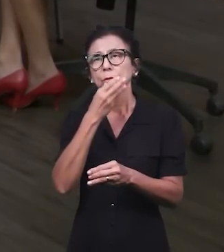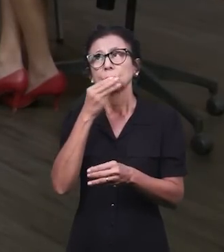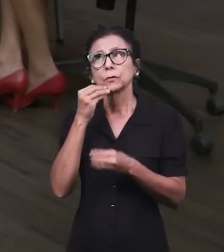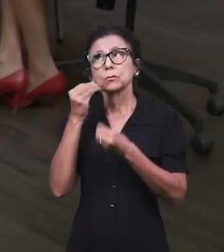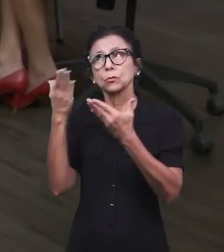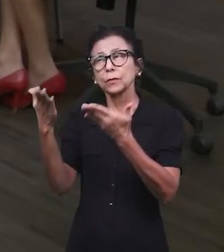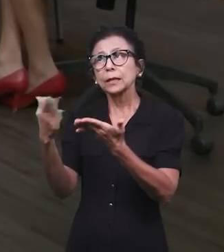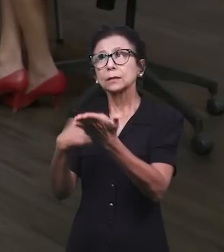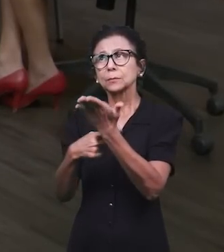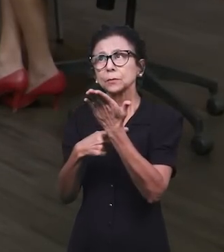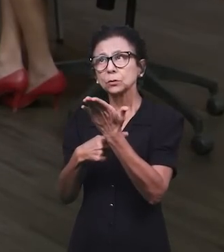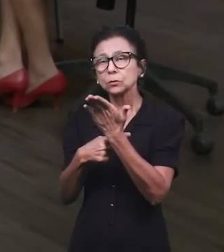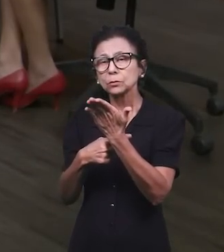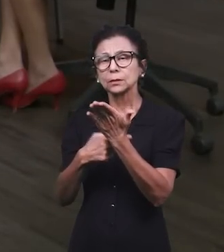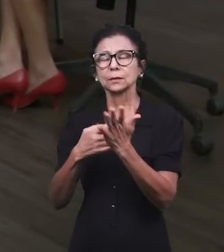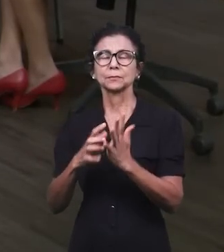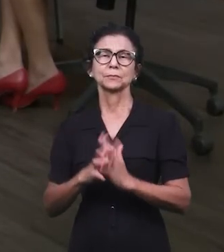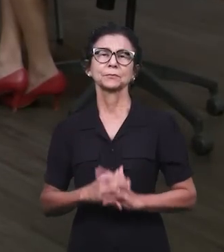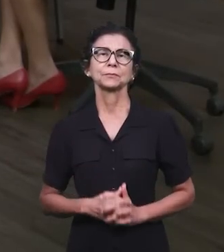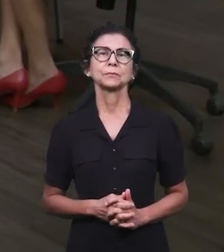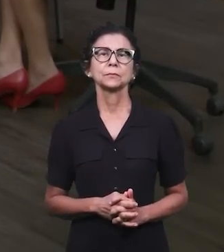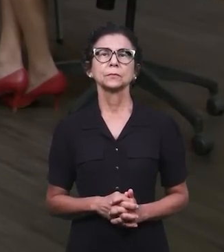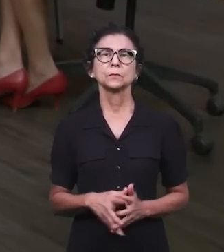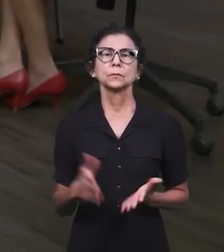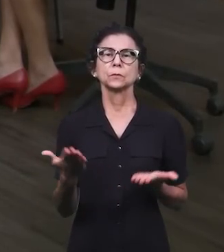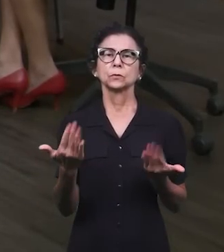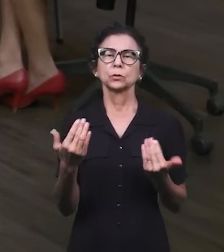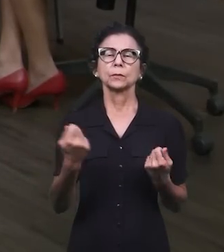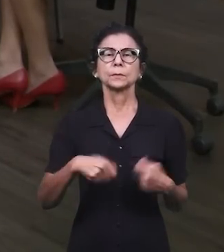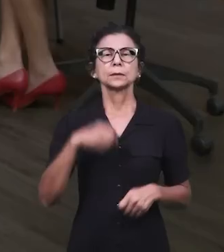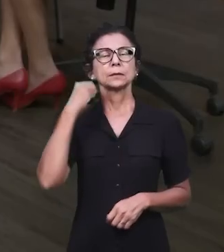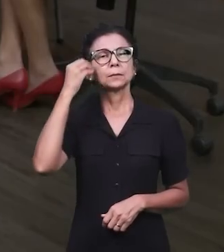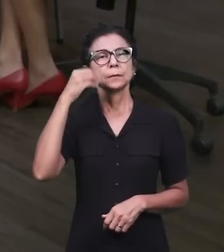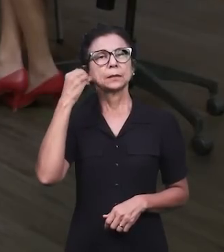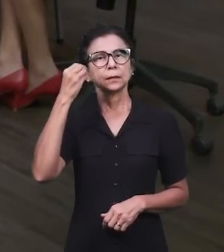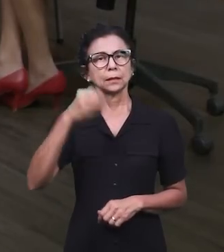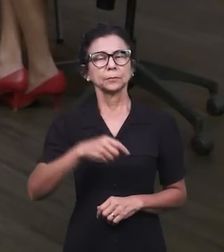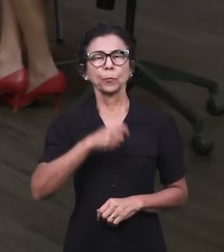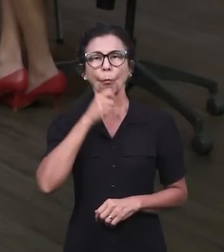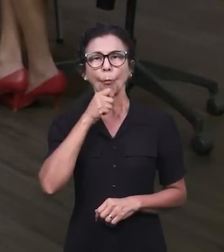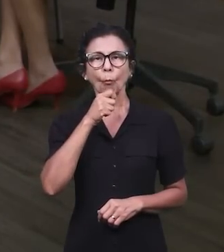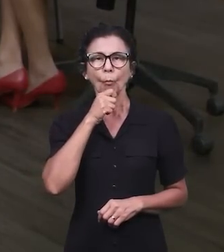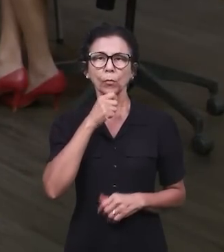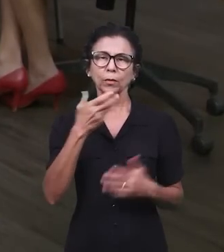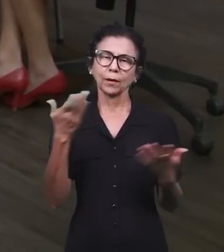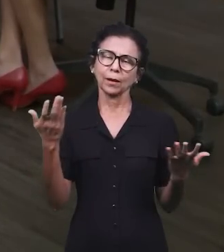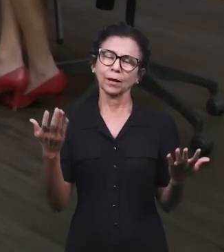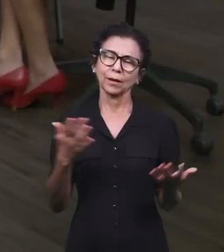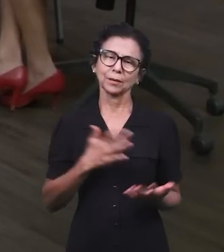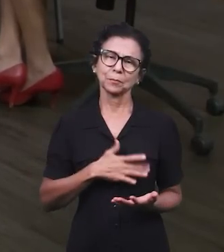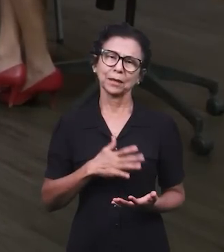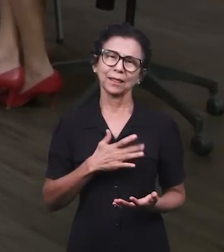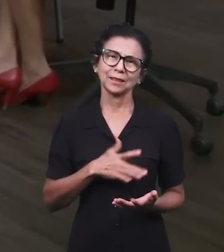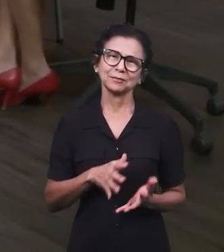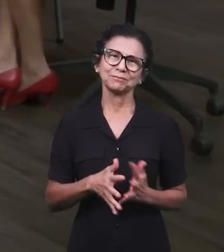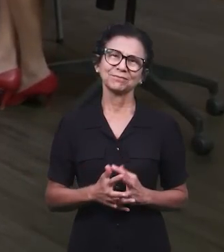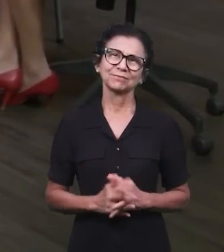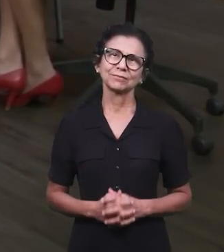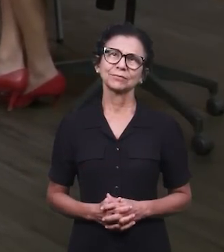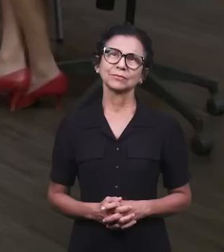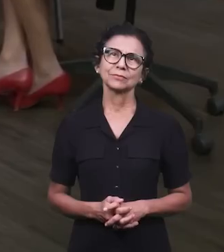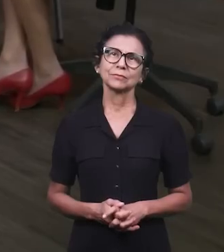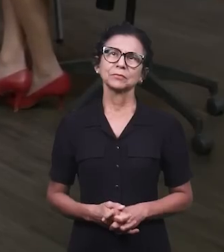é maravilhoso e todo jovem precisa viver essa experiência. Se não viveu ainda, não sabe o que está perdendo. É verdade. Exatamente. Vamos seguir,